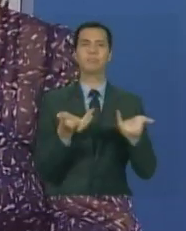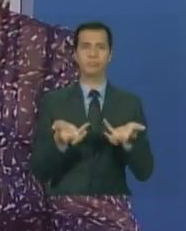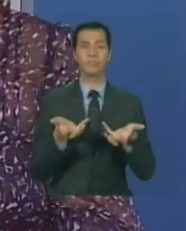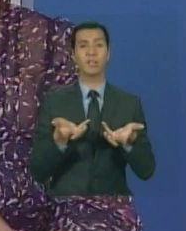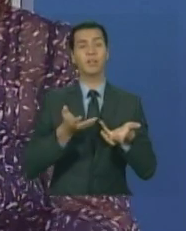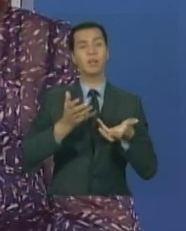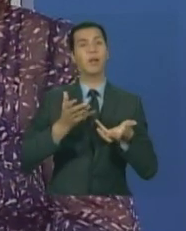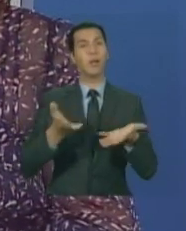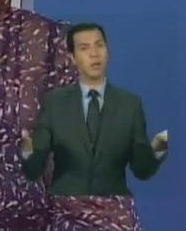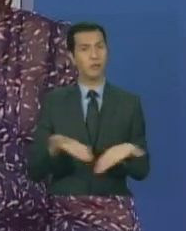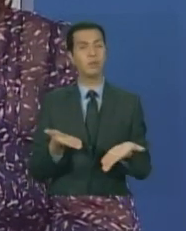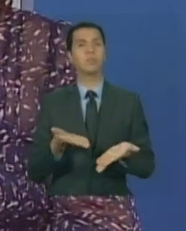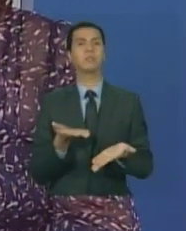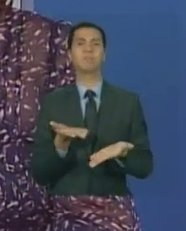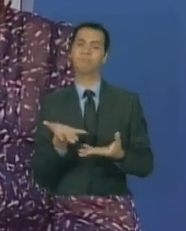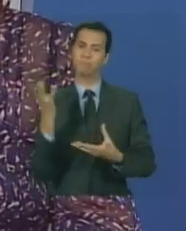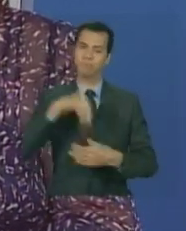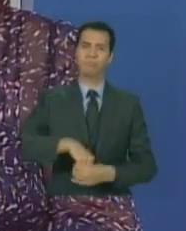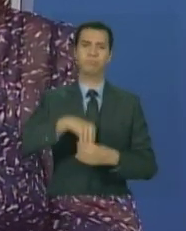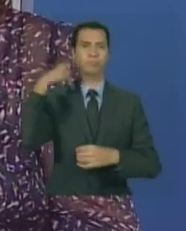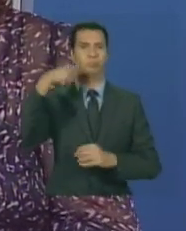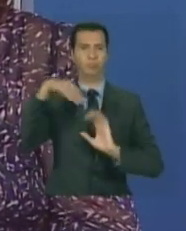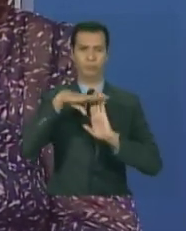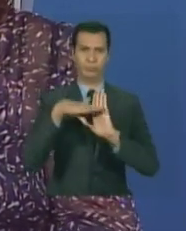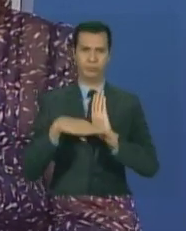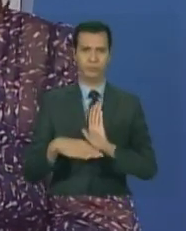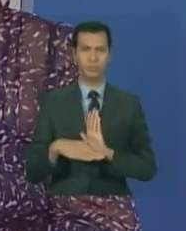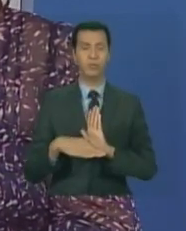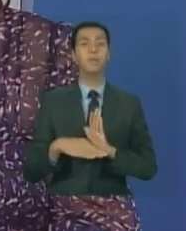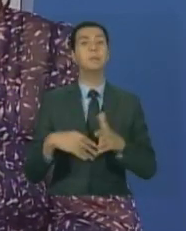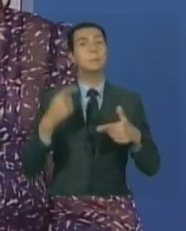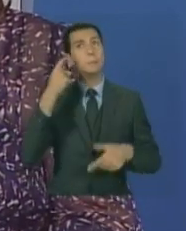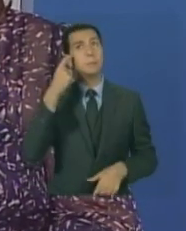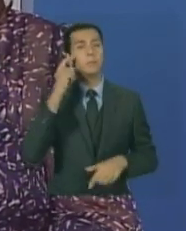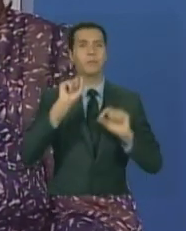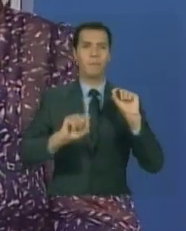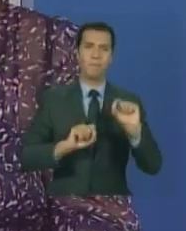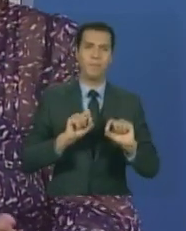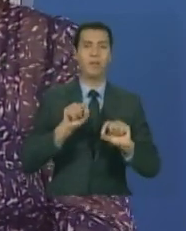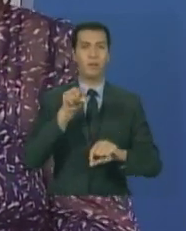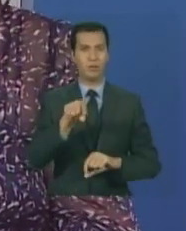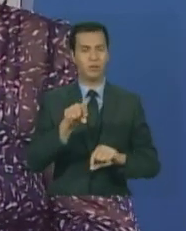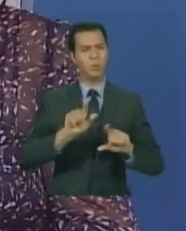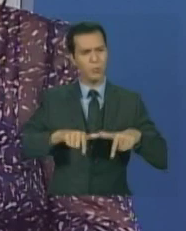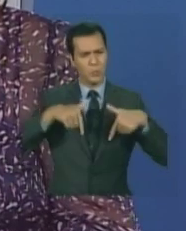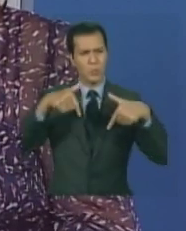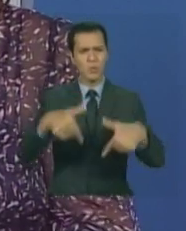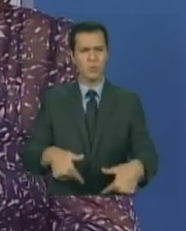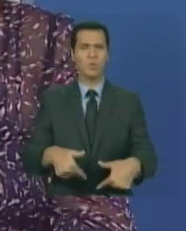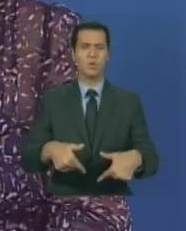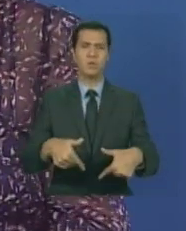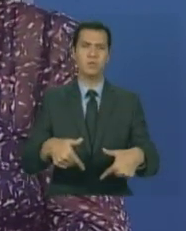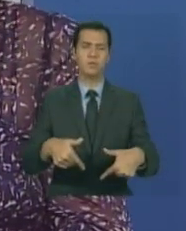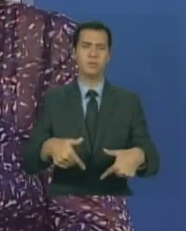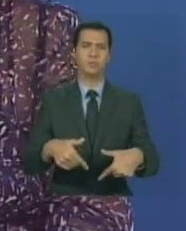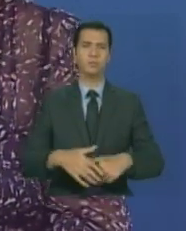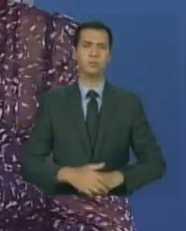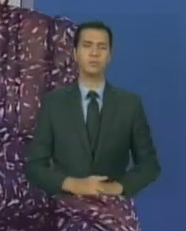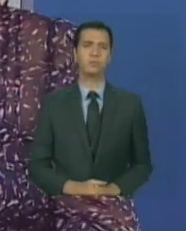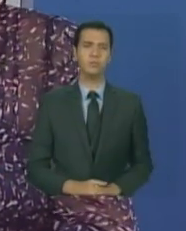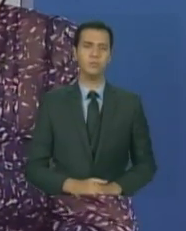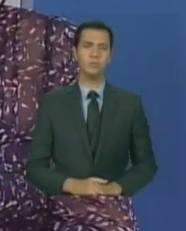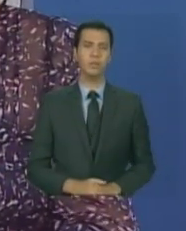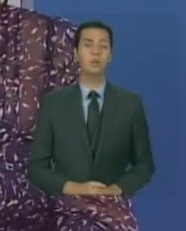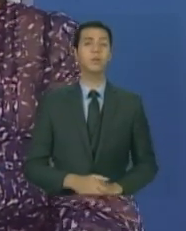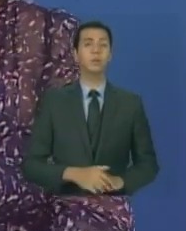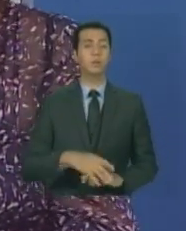agenda pública, na agenda social. Então, isso acho que é um desafio muito grande e a política de